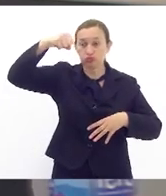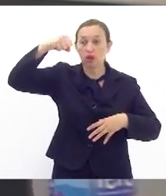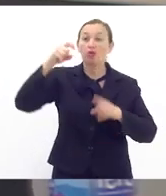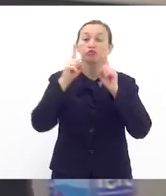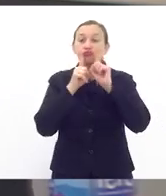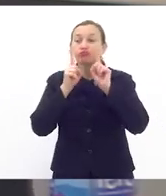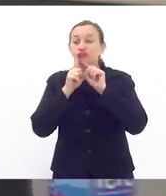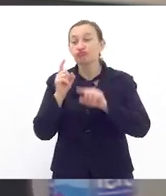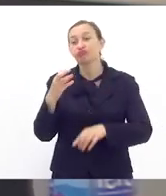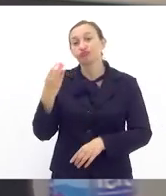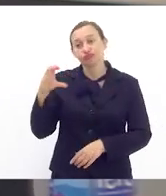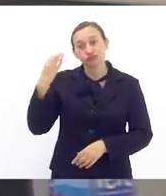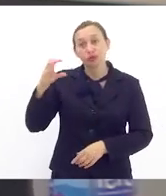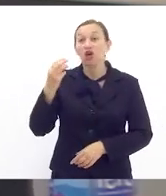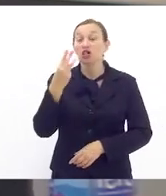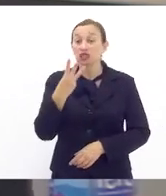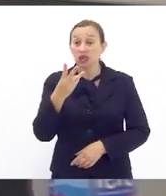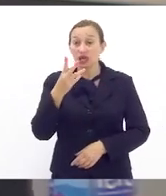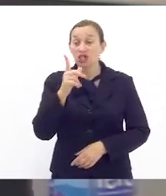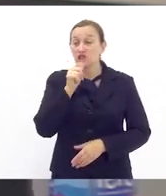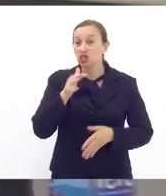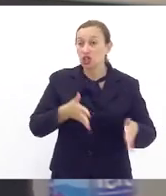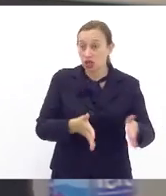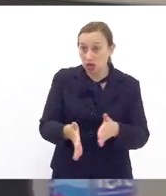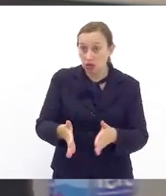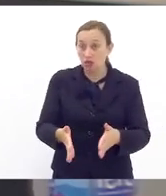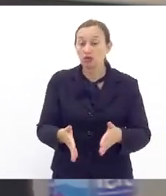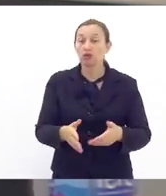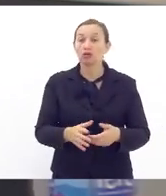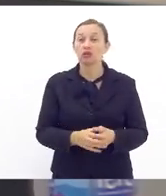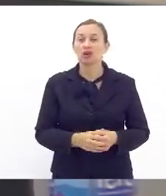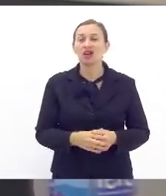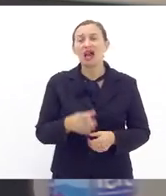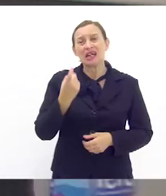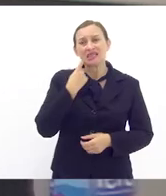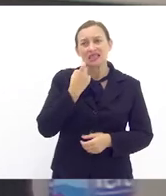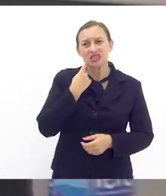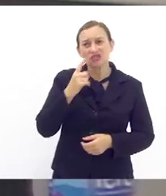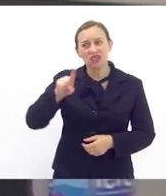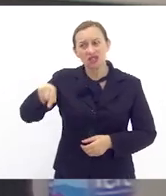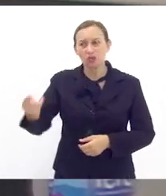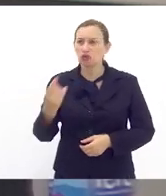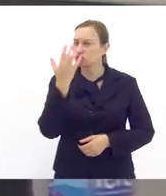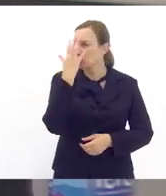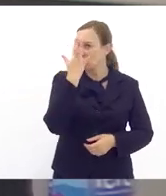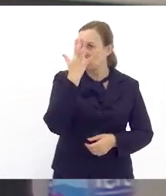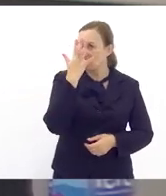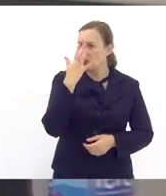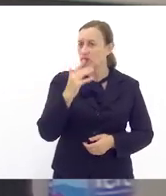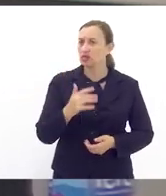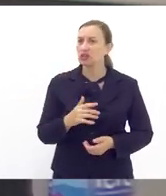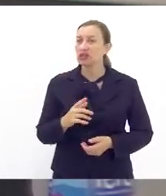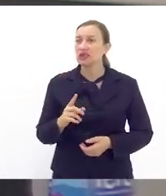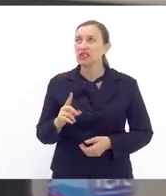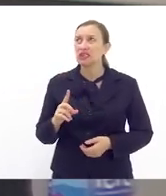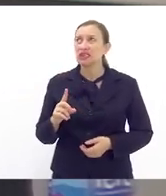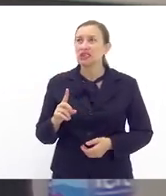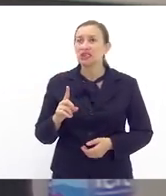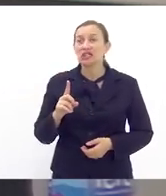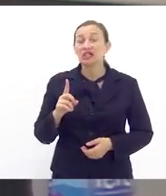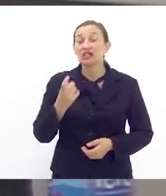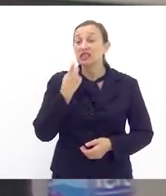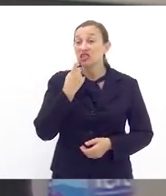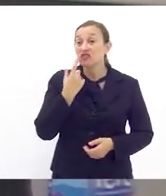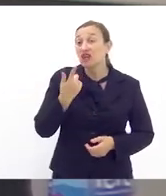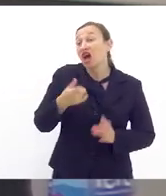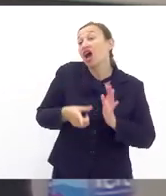né Três Rios outros municípios do Estado na sexta-feira logo após o carnaval ou seja sexta-feira antes